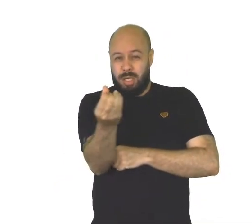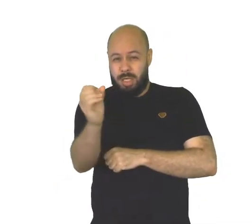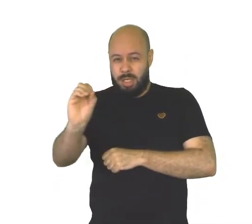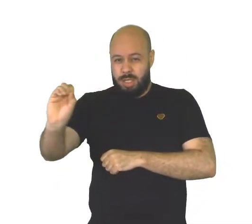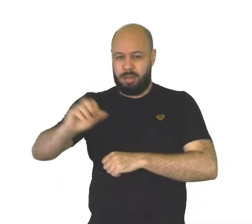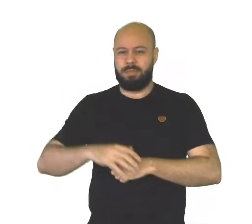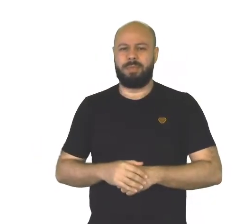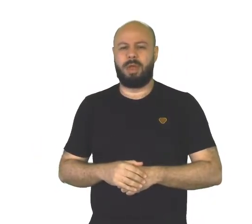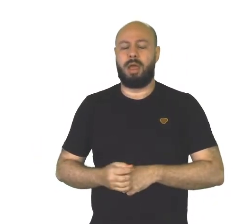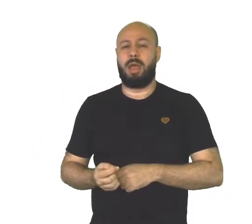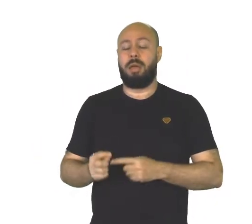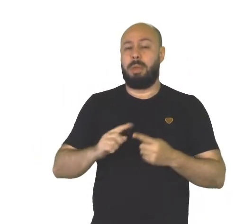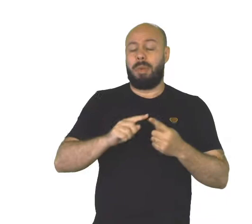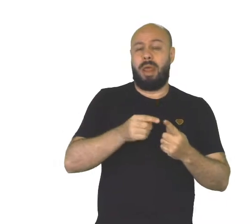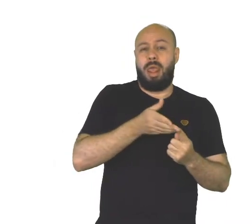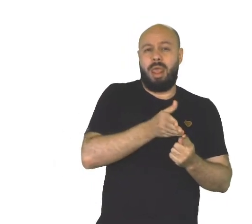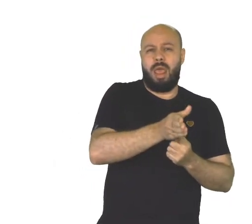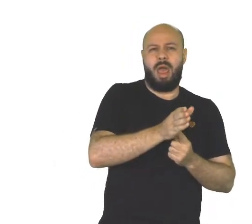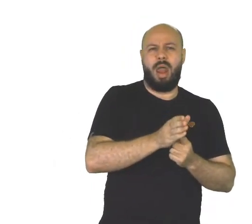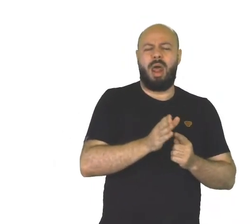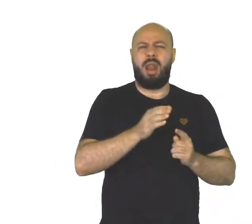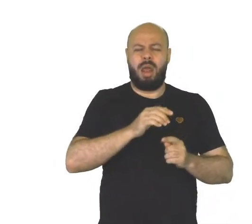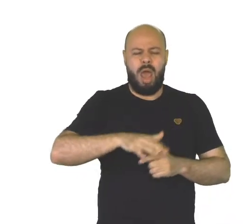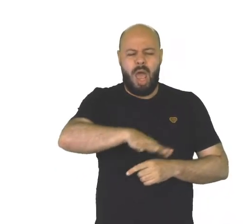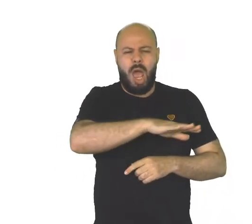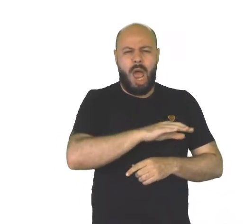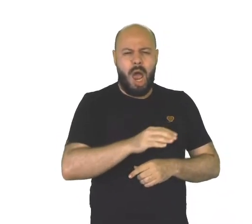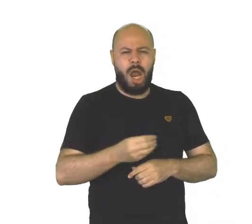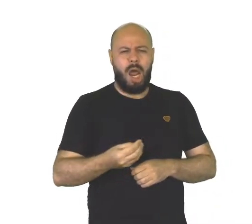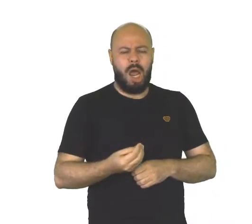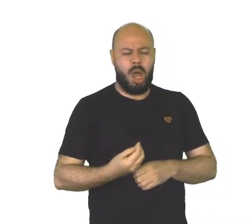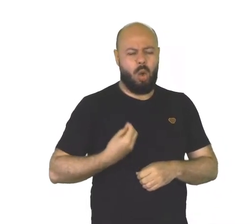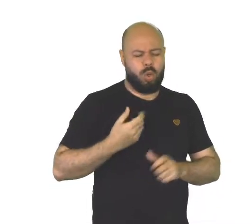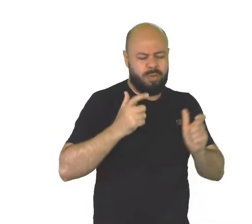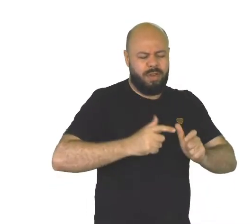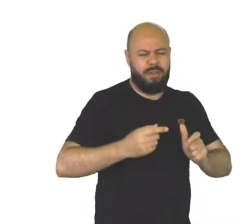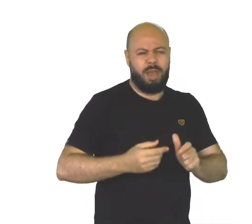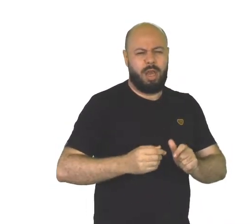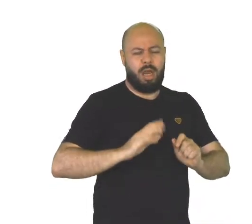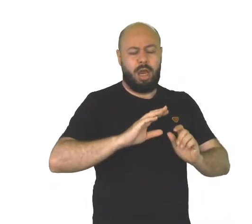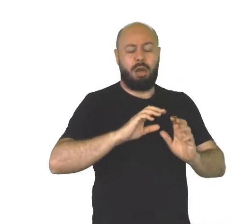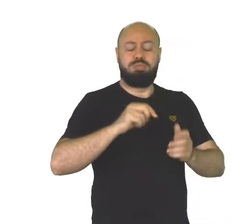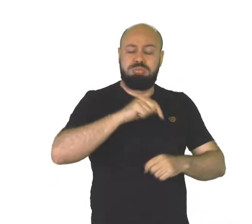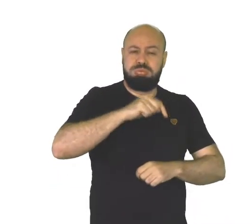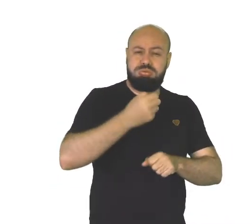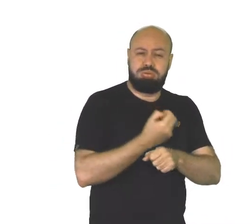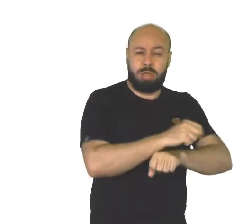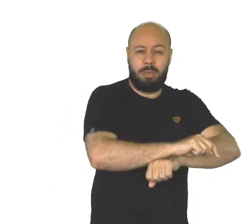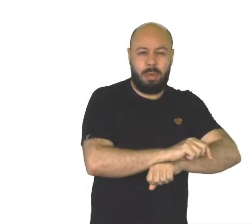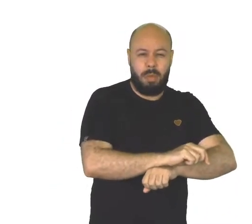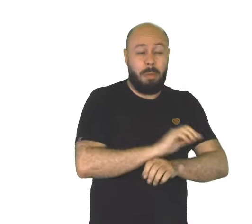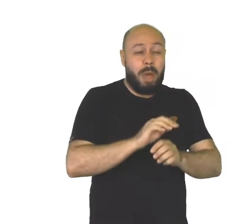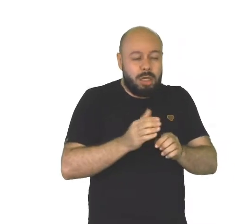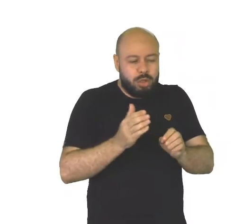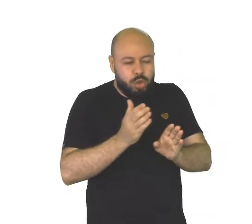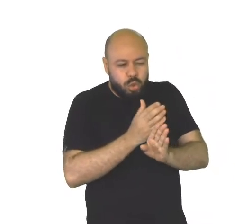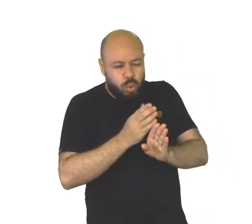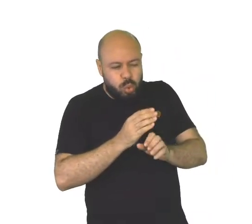teoria diz que foi nas senzalas das fazendas, que os escravos praticavam a capoeira escondido e camuflada como